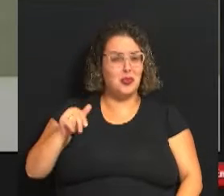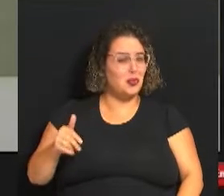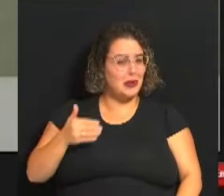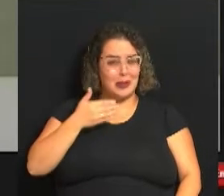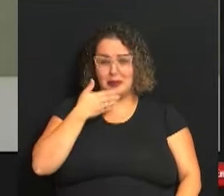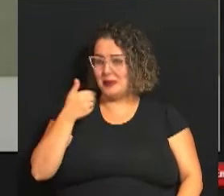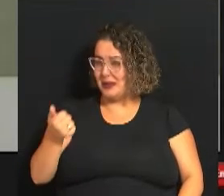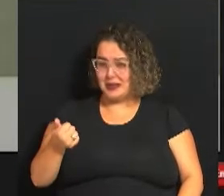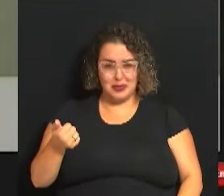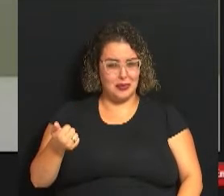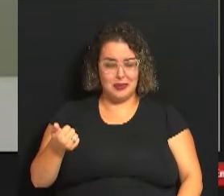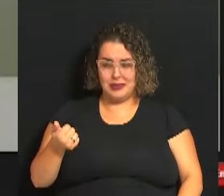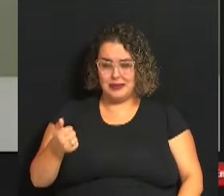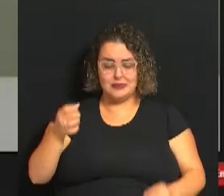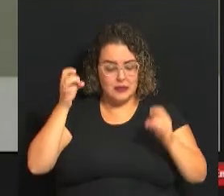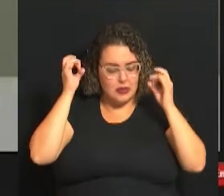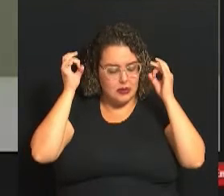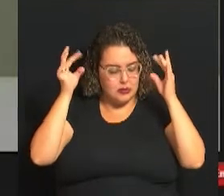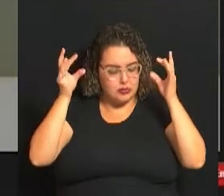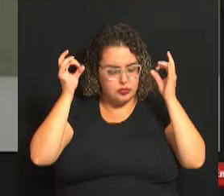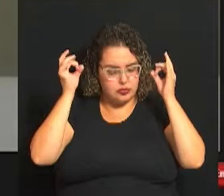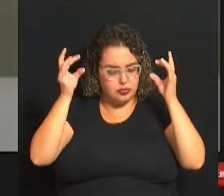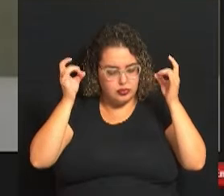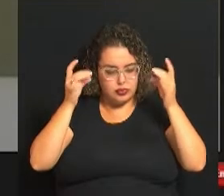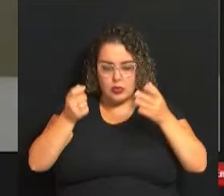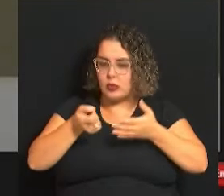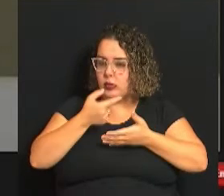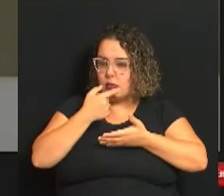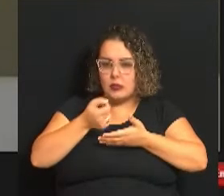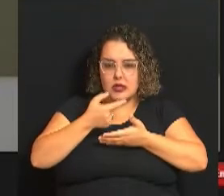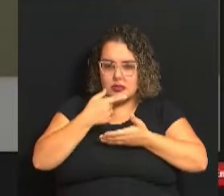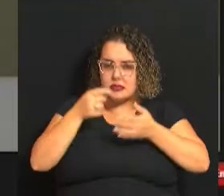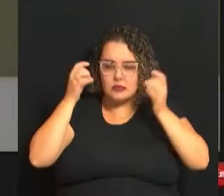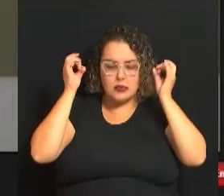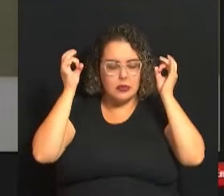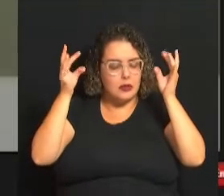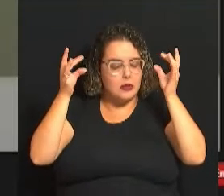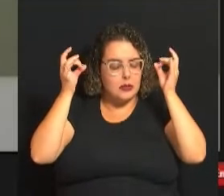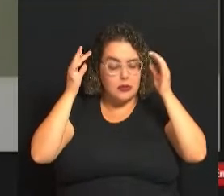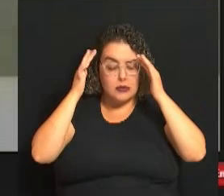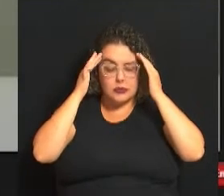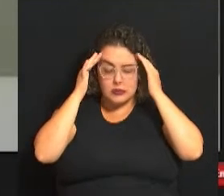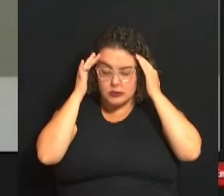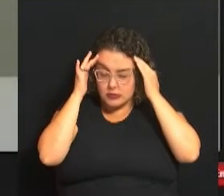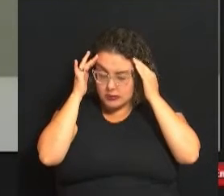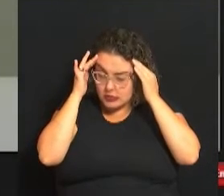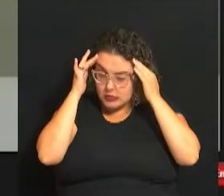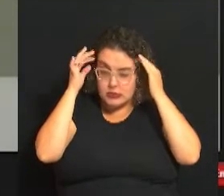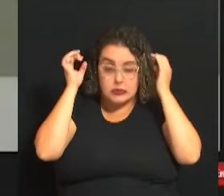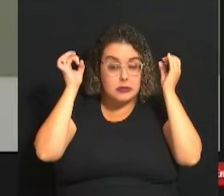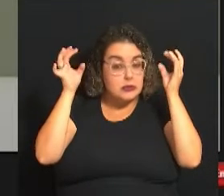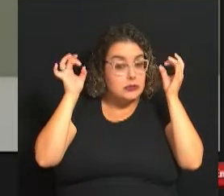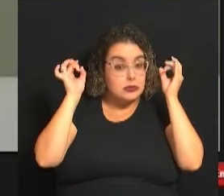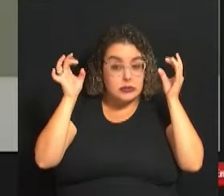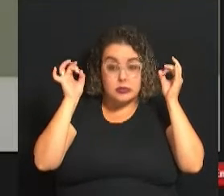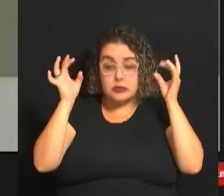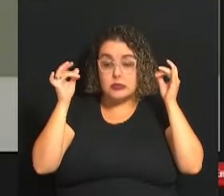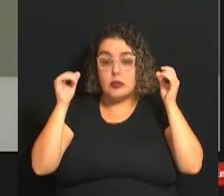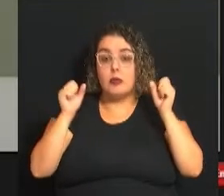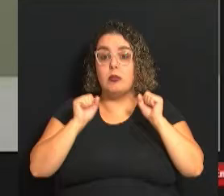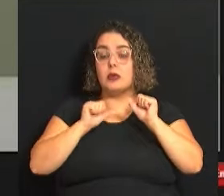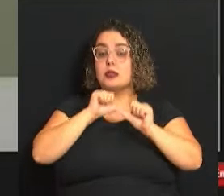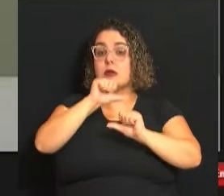vezes, com medicação analgésica. Ele pode ter alteração, dependendo do local,